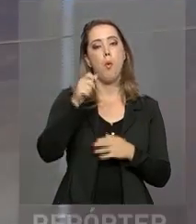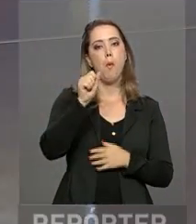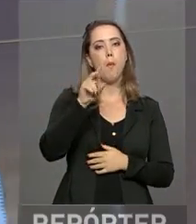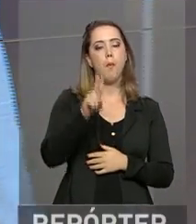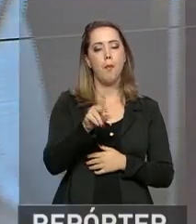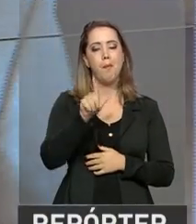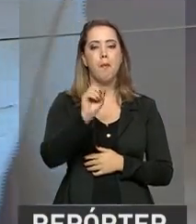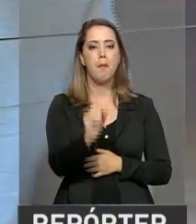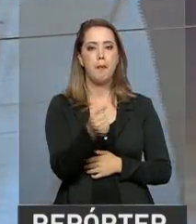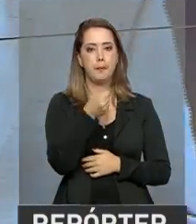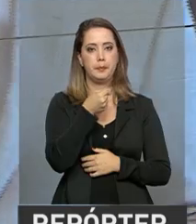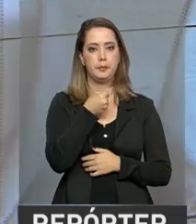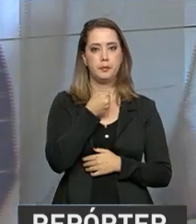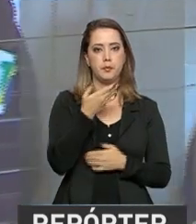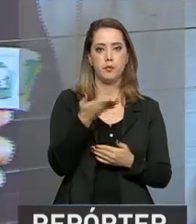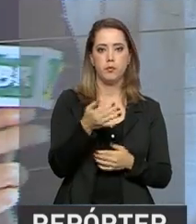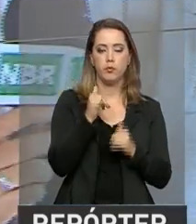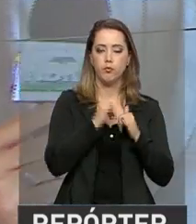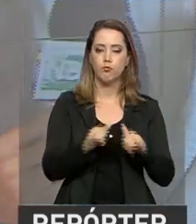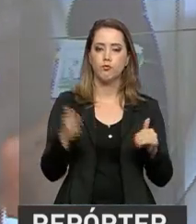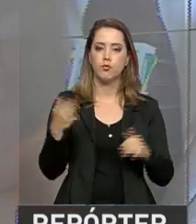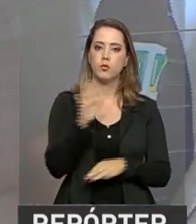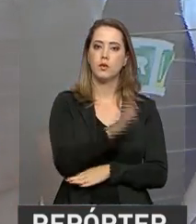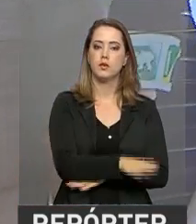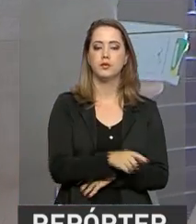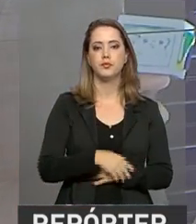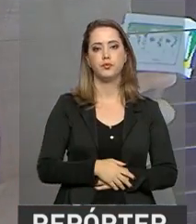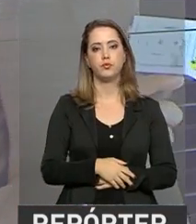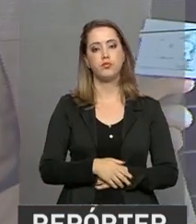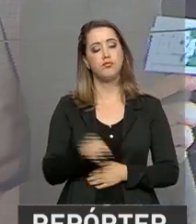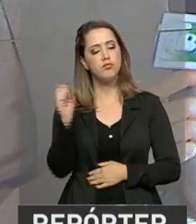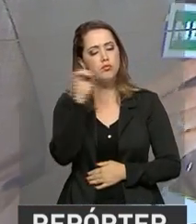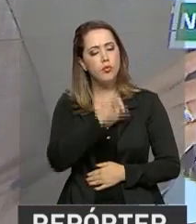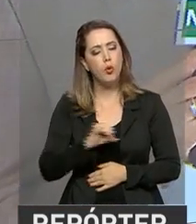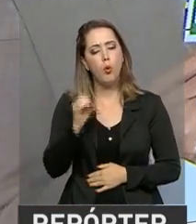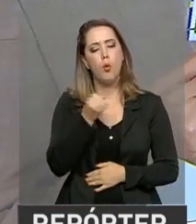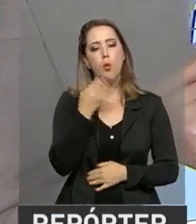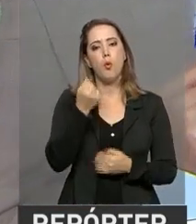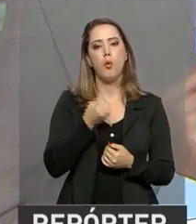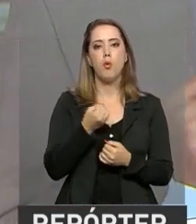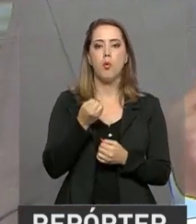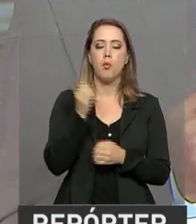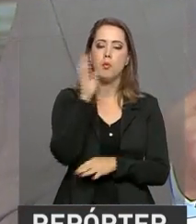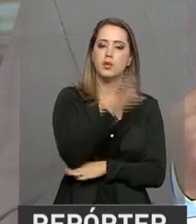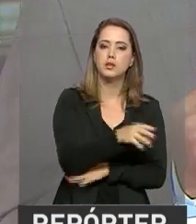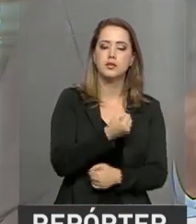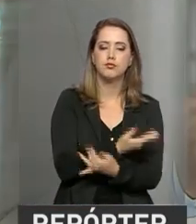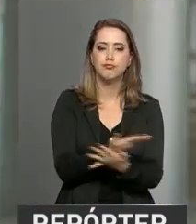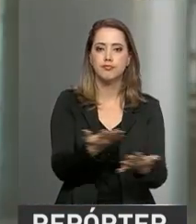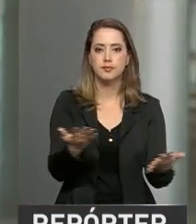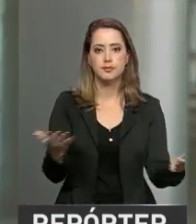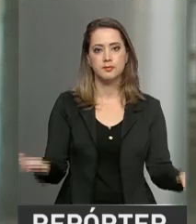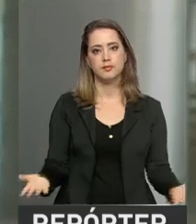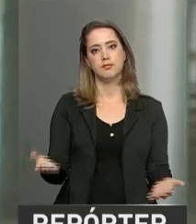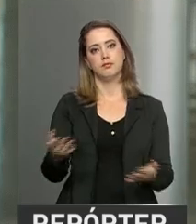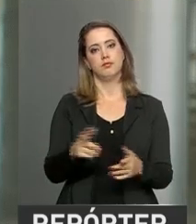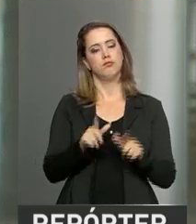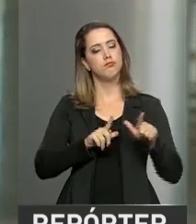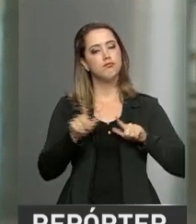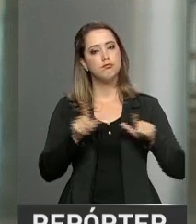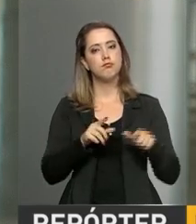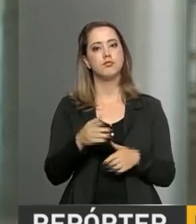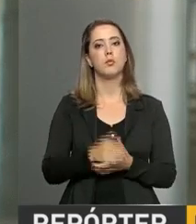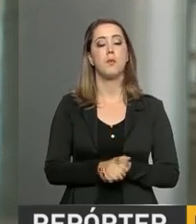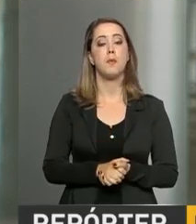Lasalvia, que tem as informações desta tarde. Oi, Paulo. Olá, Daniele, boa tarde. Boa tarde a todos que nos assistem na TV